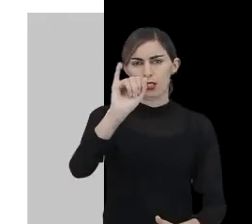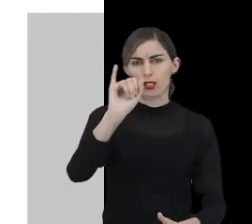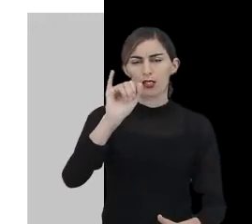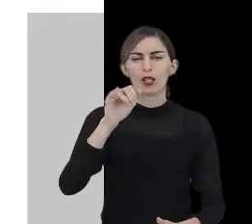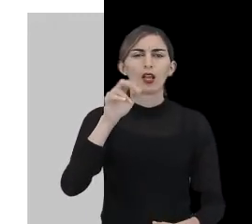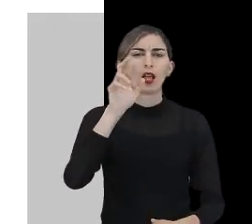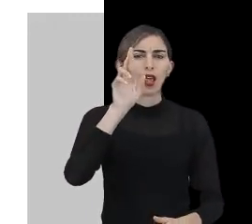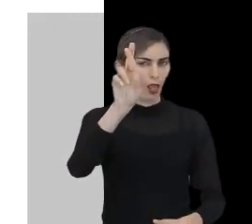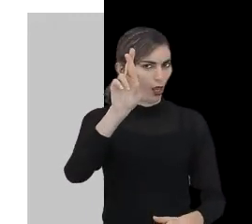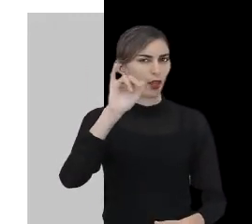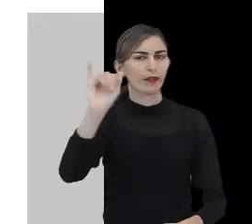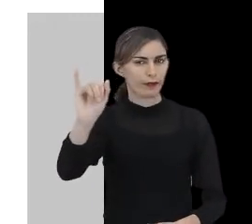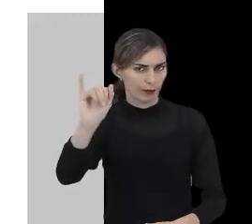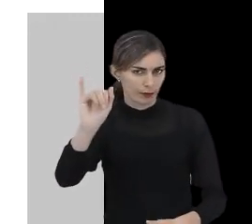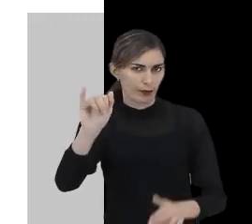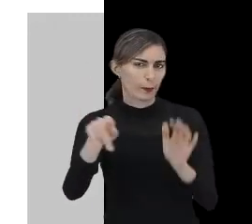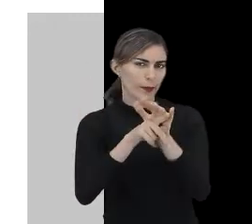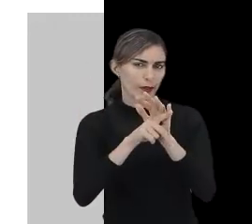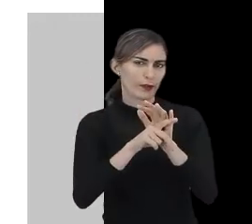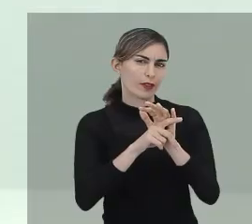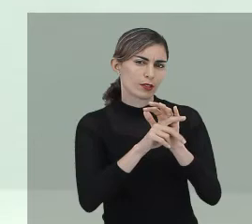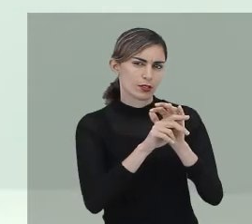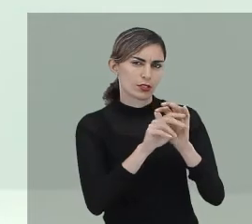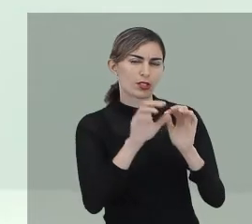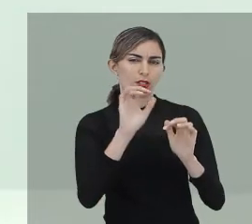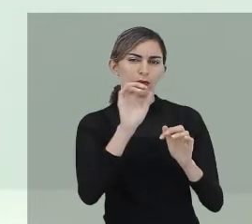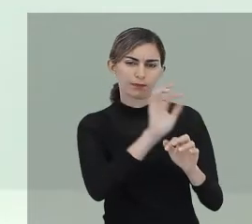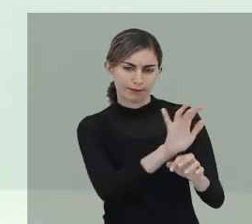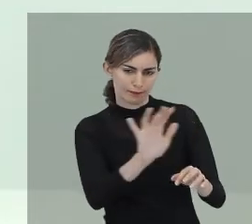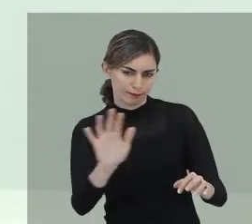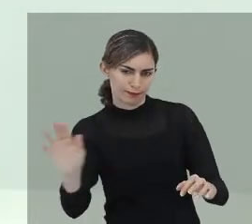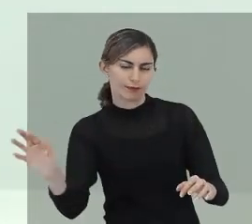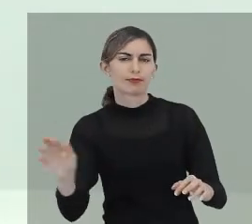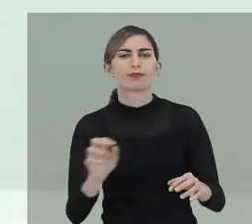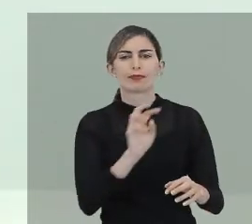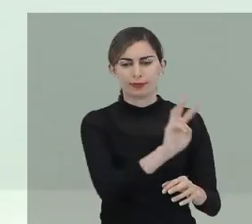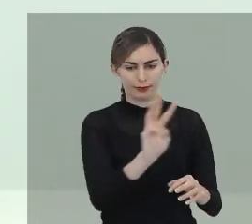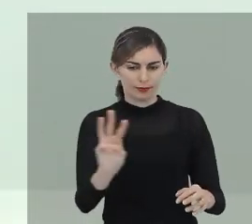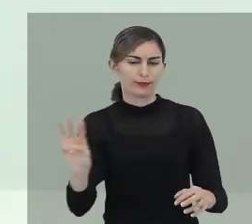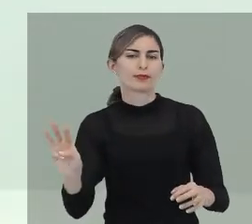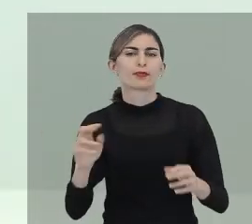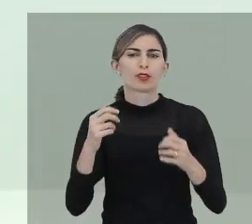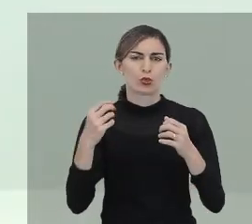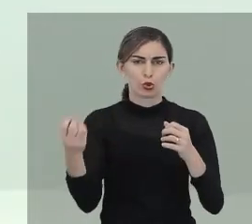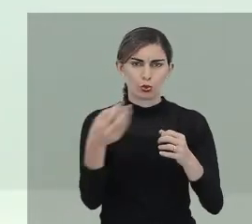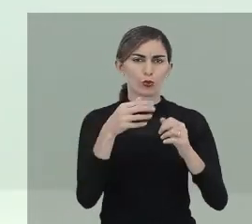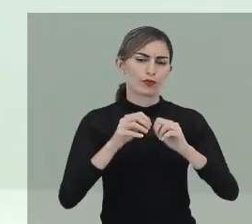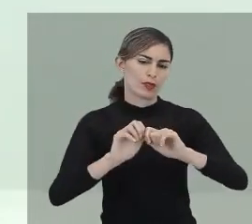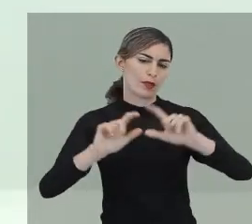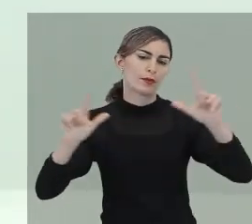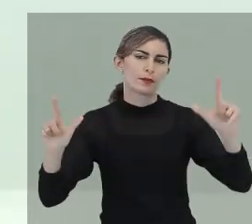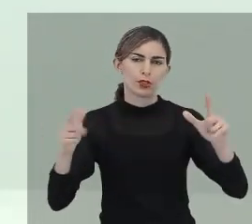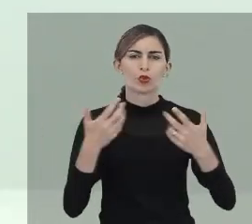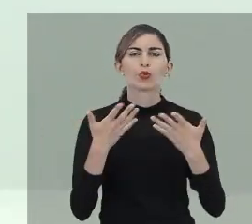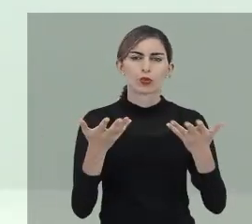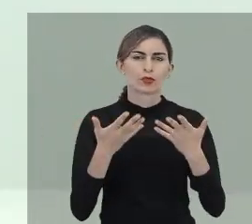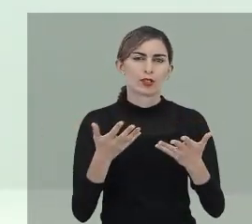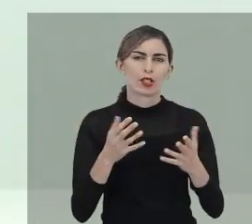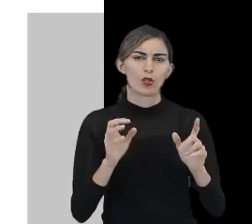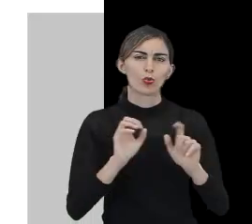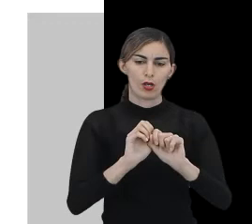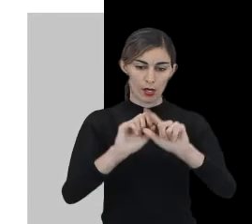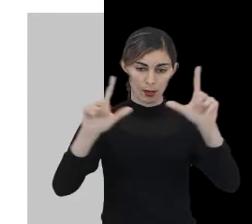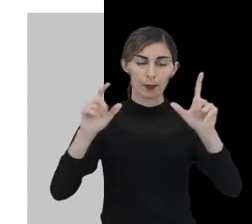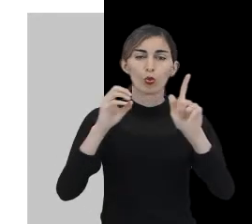Esse URI vai ser o endereço, certo? Do site novo que você quer abrir, do site web que você quer abrir. Então, no meu caso aqui, eu estou querendo